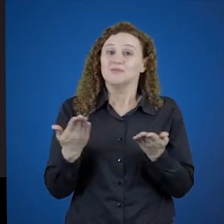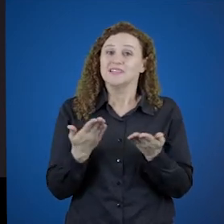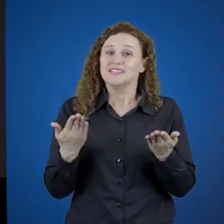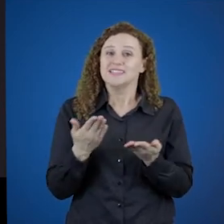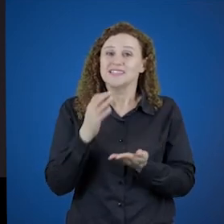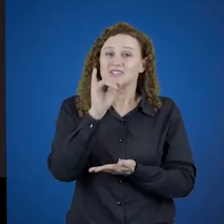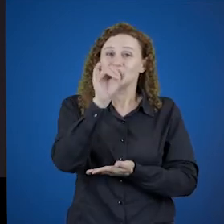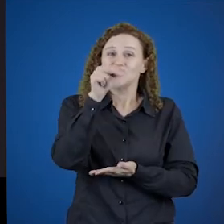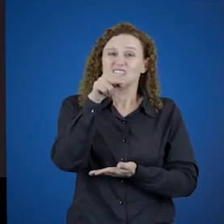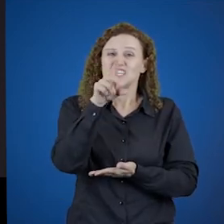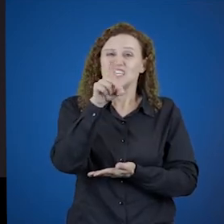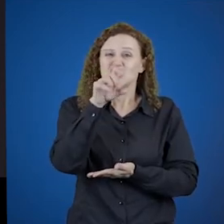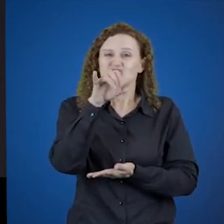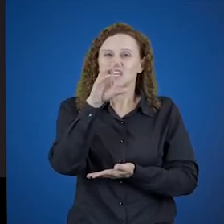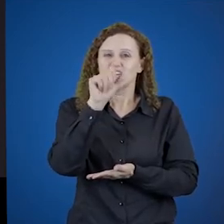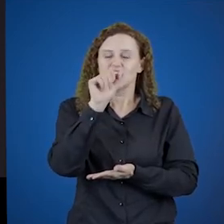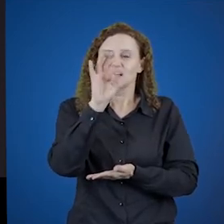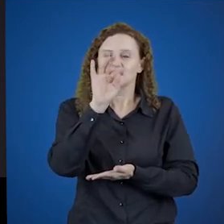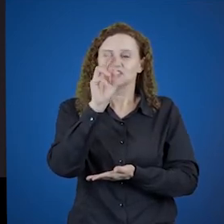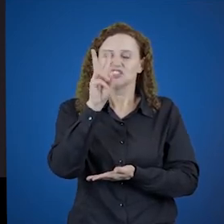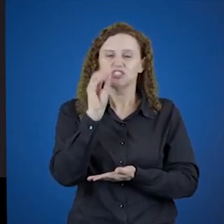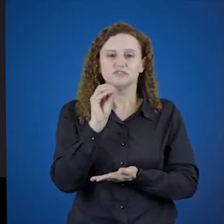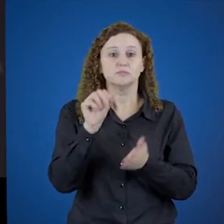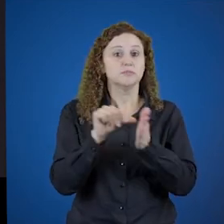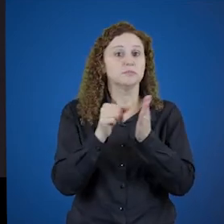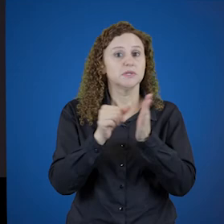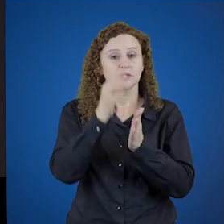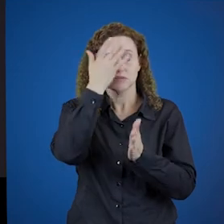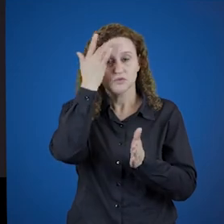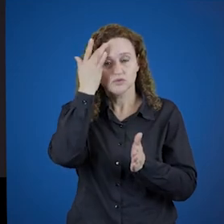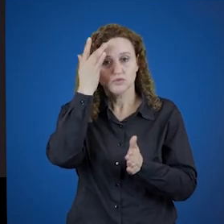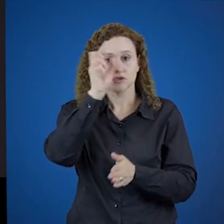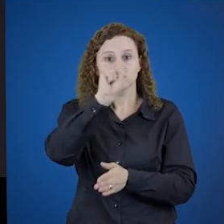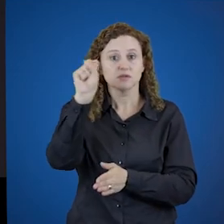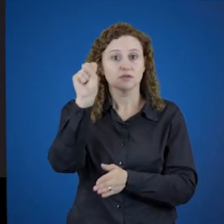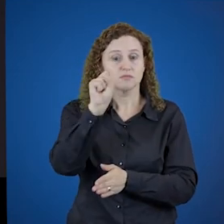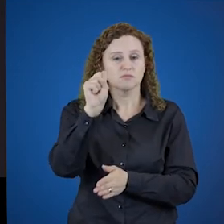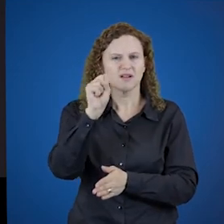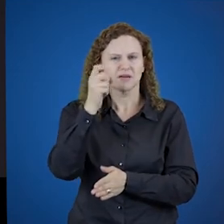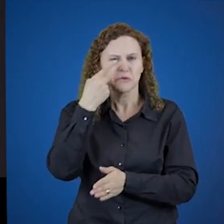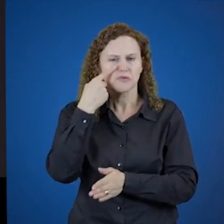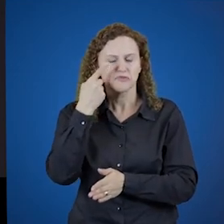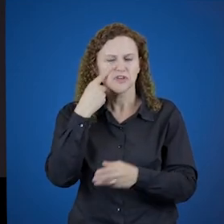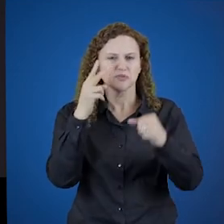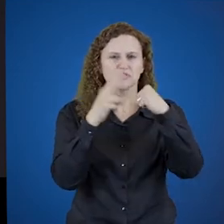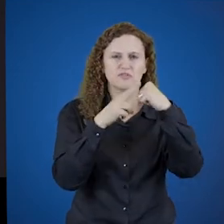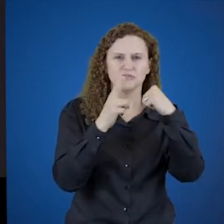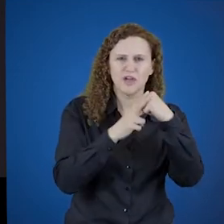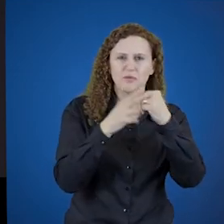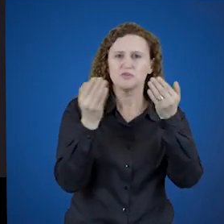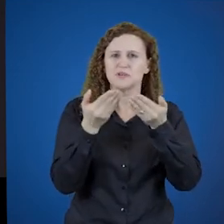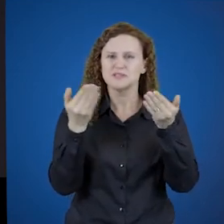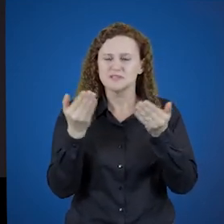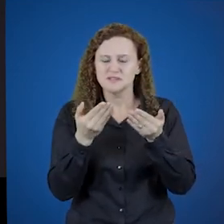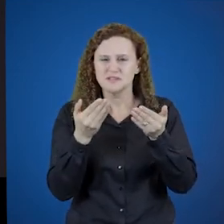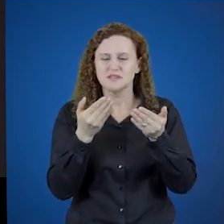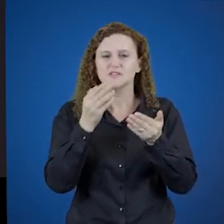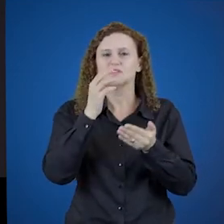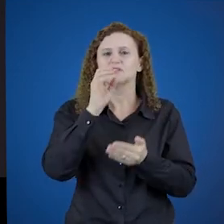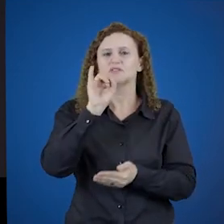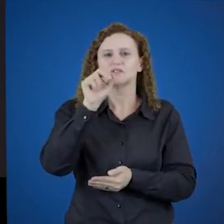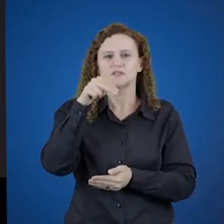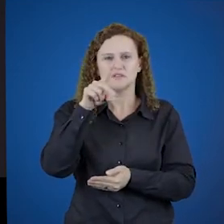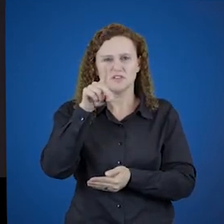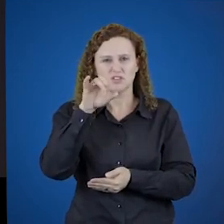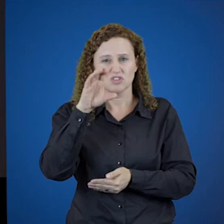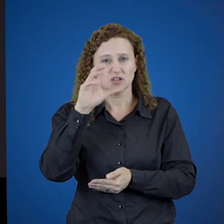presente do indicativo e está na primeira pessoa do singular nós vimos lá no modelo do verbo no presente do indicativo